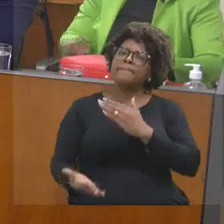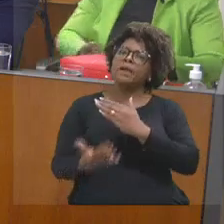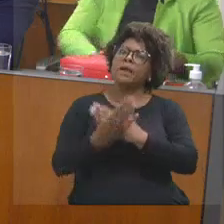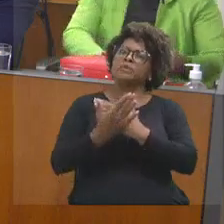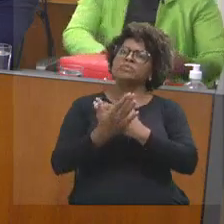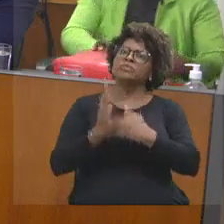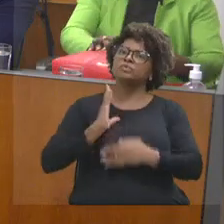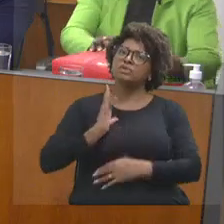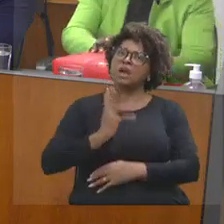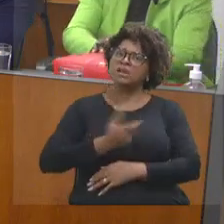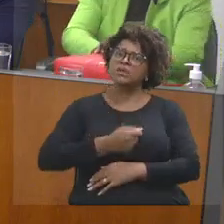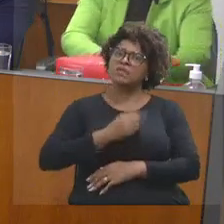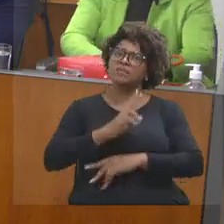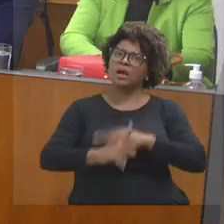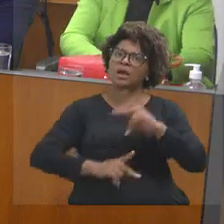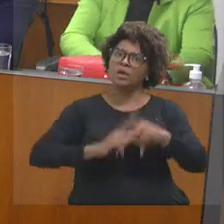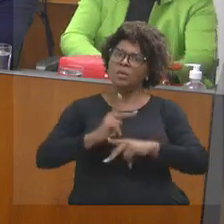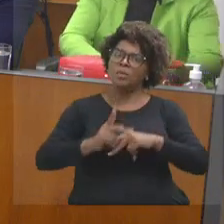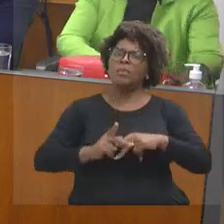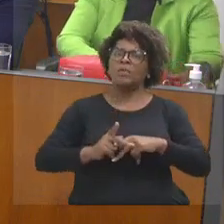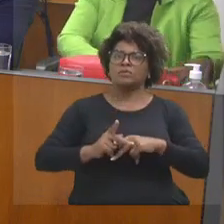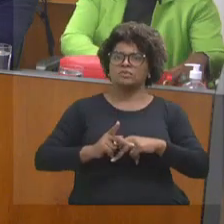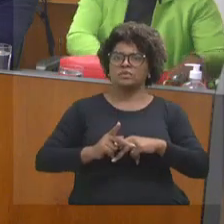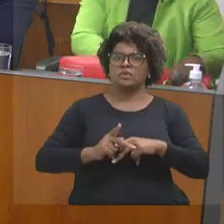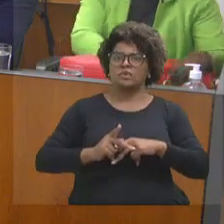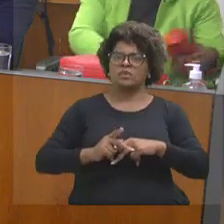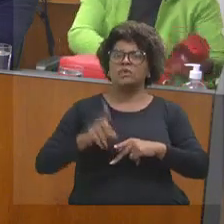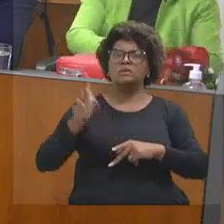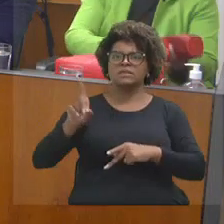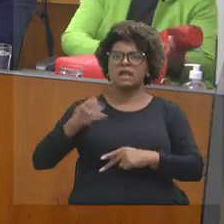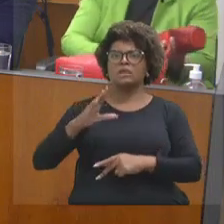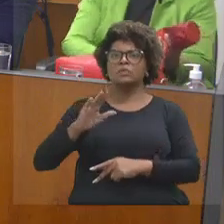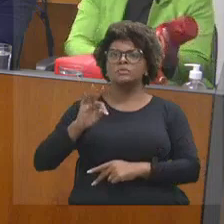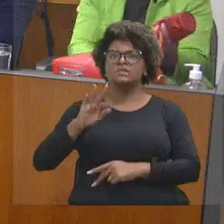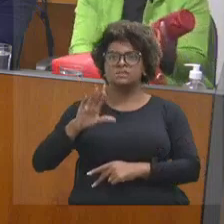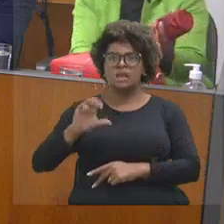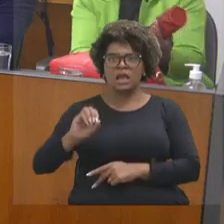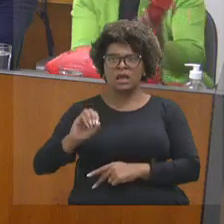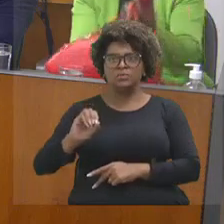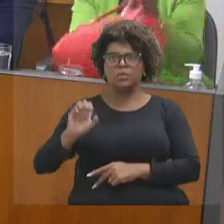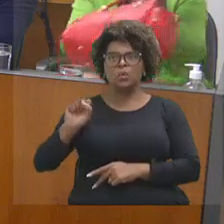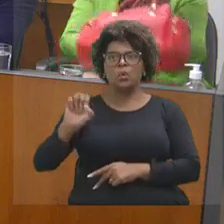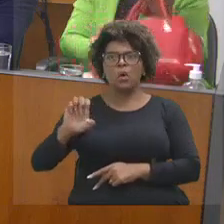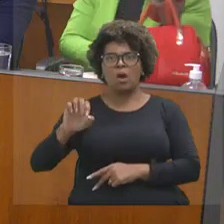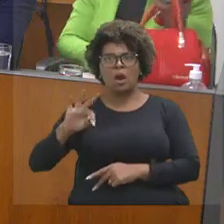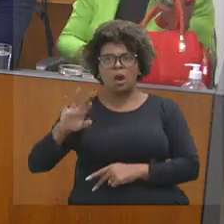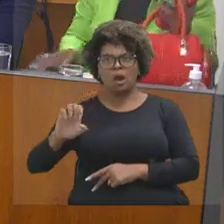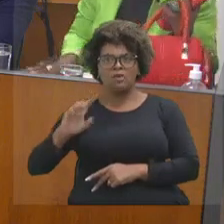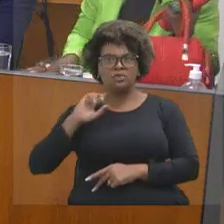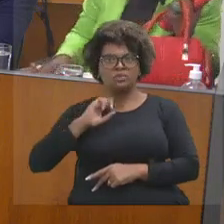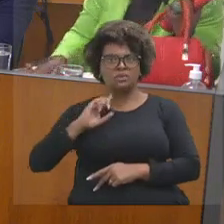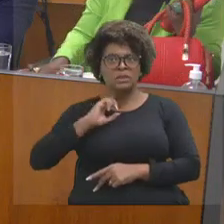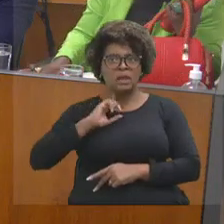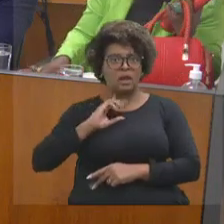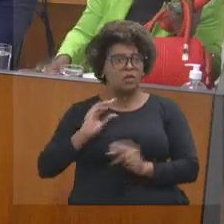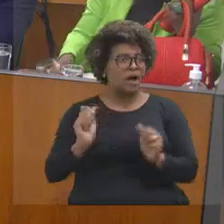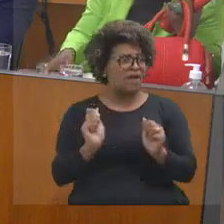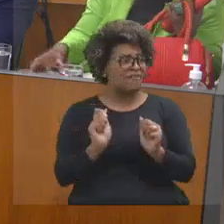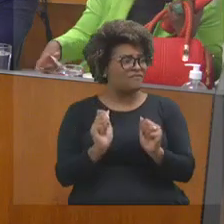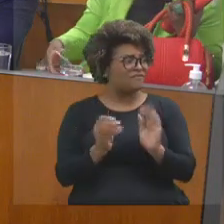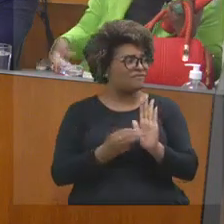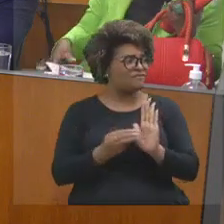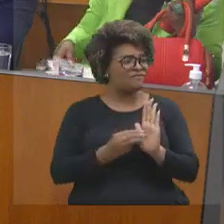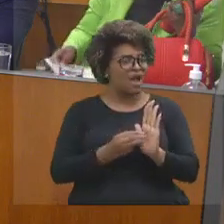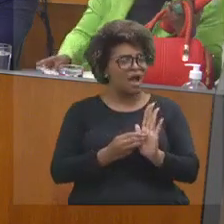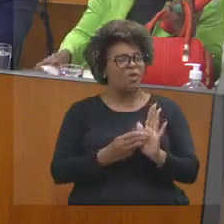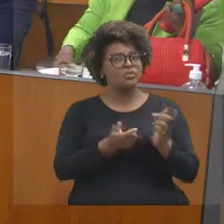salvar as vidas do povo do centro-oeste mineiro a incompetência administrativa de pessoas estão afetando a vida dos mineiros eu não